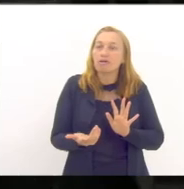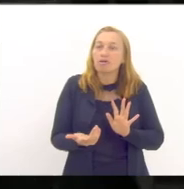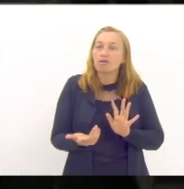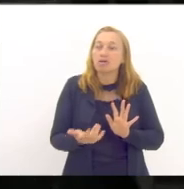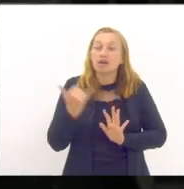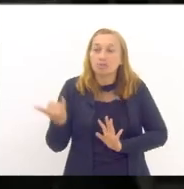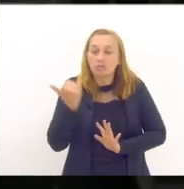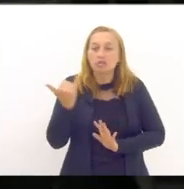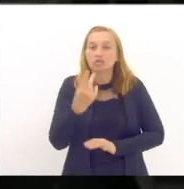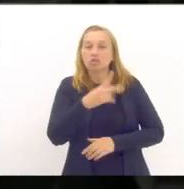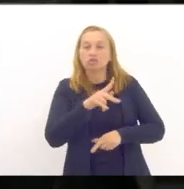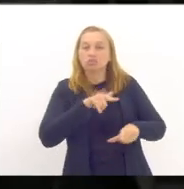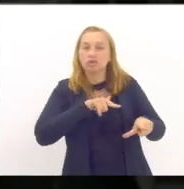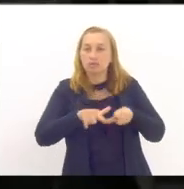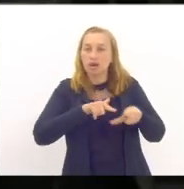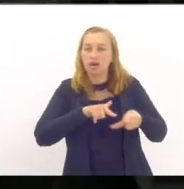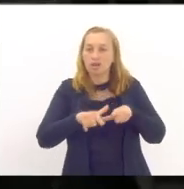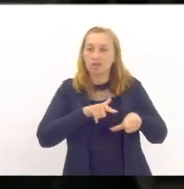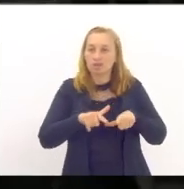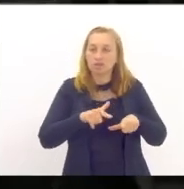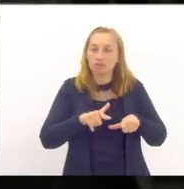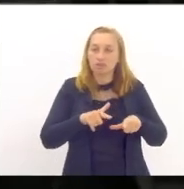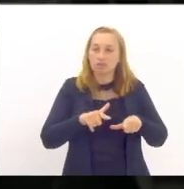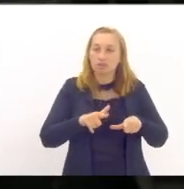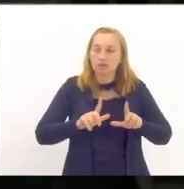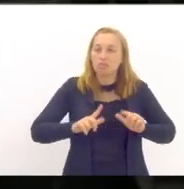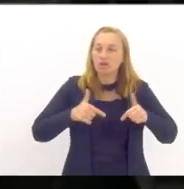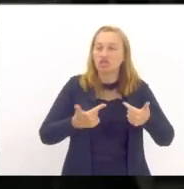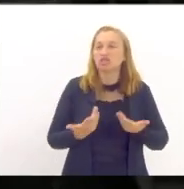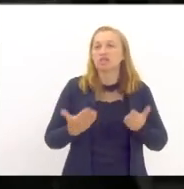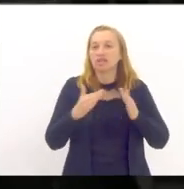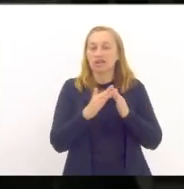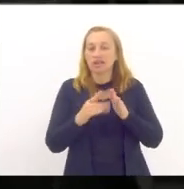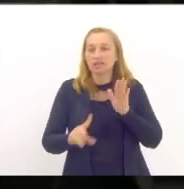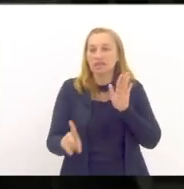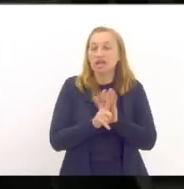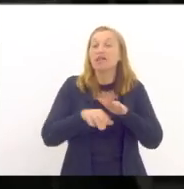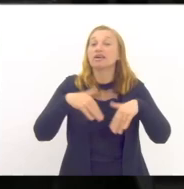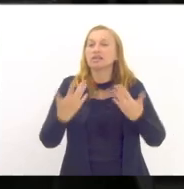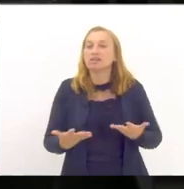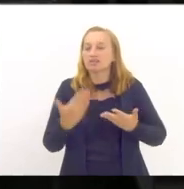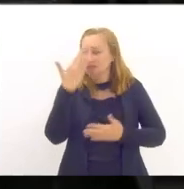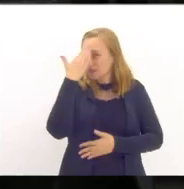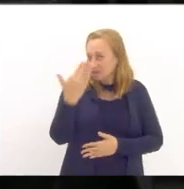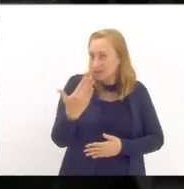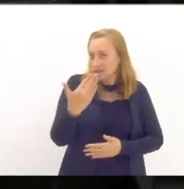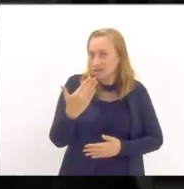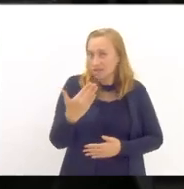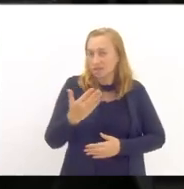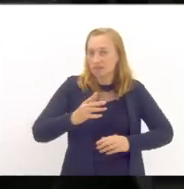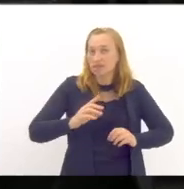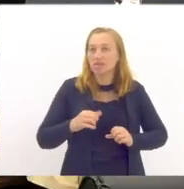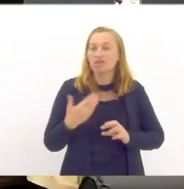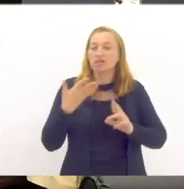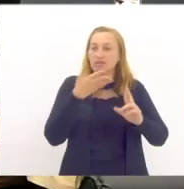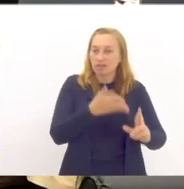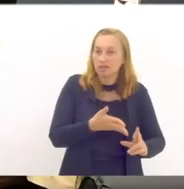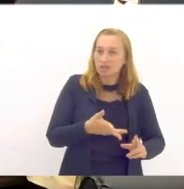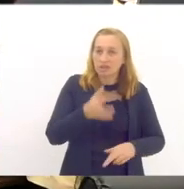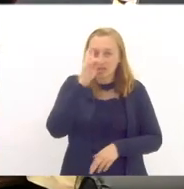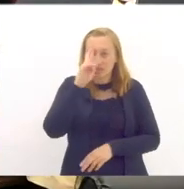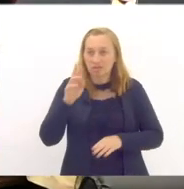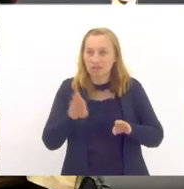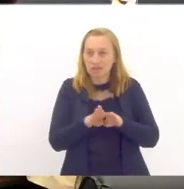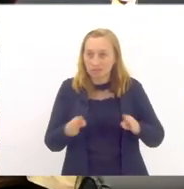a importância do seu trabalho para o funcionamento dessa casa legislativa. Então, muito grato com a deferência de ter a senhora aqui nessa